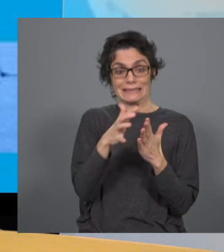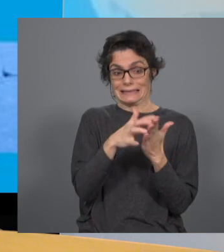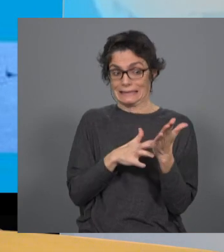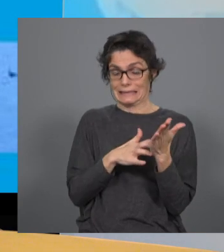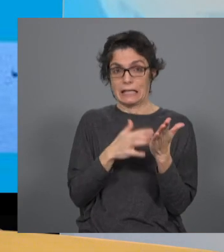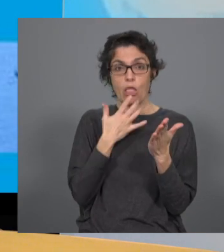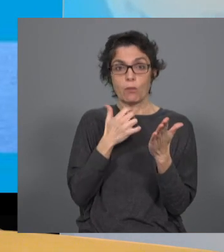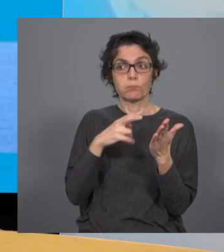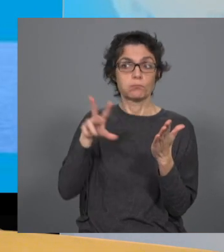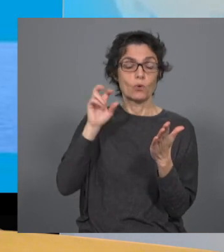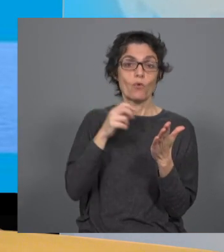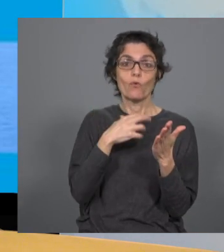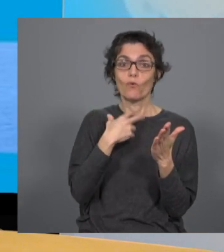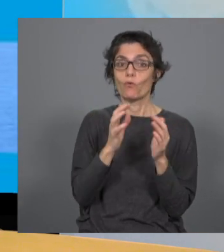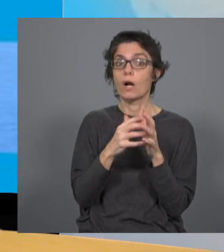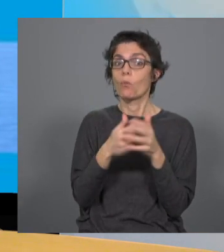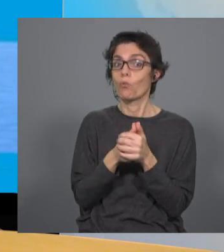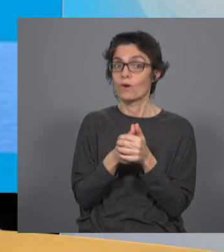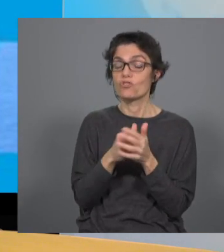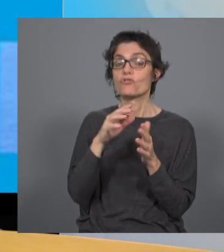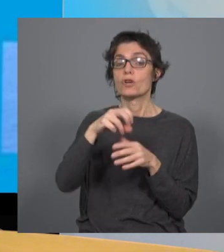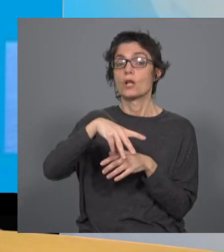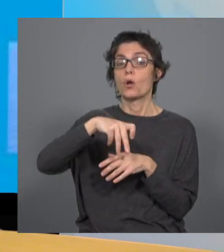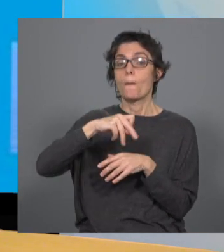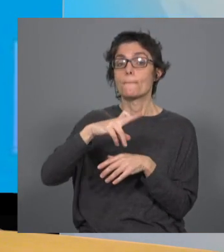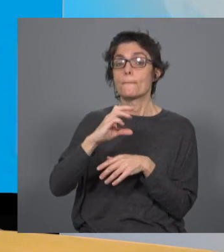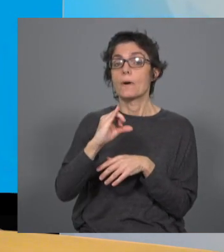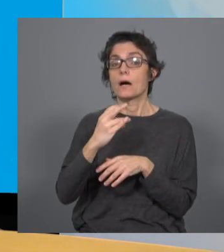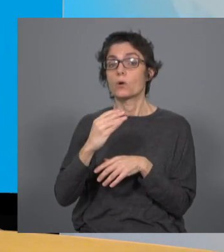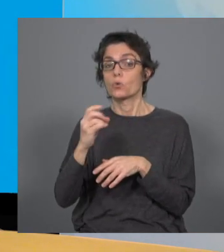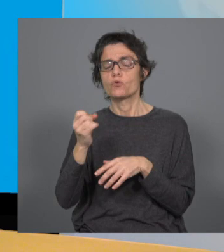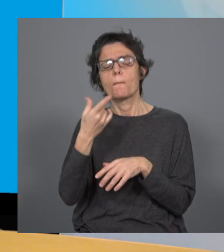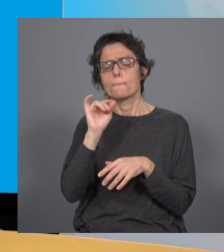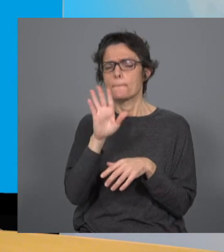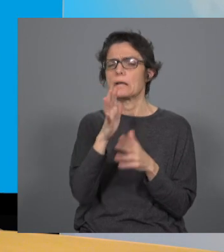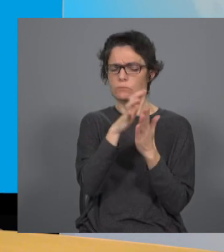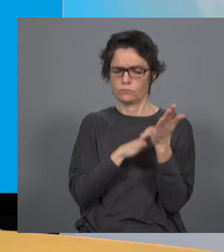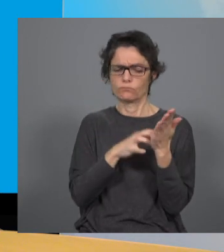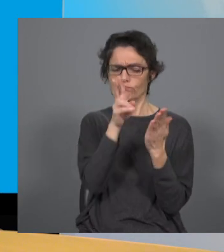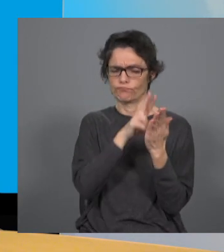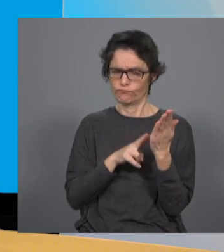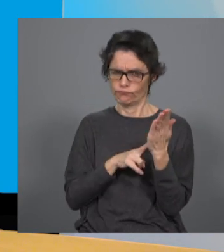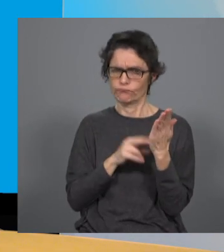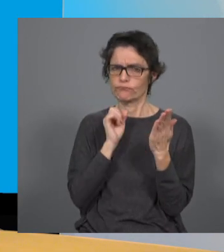locução do Evangelho, que é o Evangelho de Marcos, mas não deixamos de olhar para ele. Desde logo é